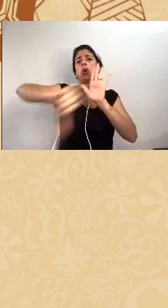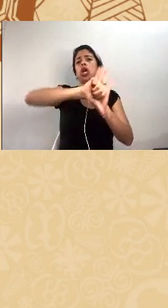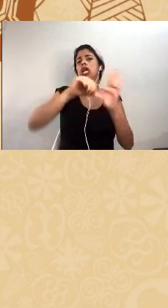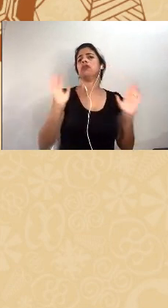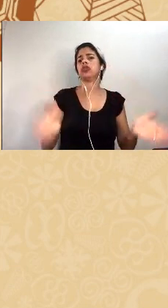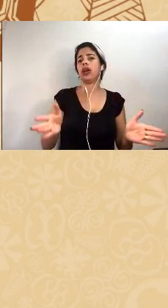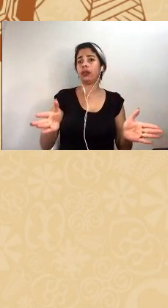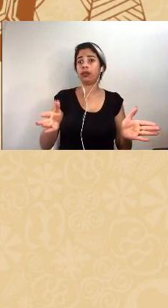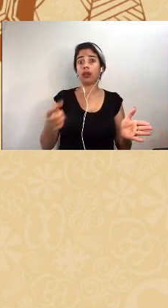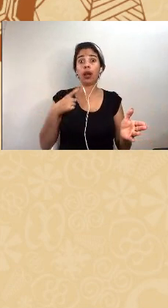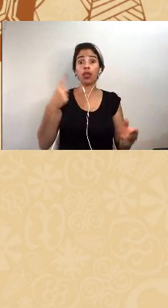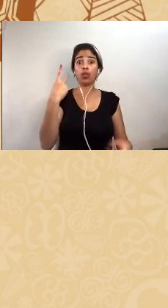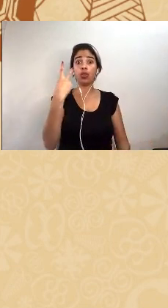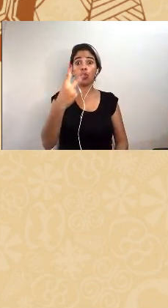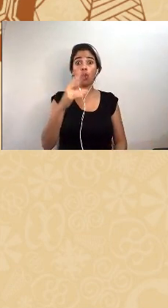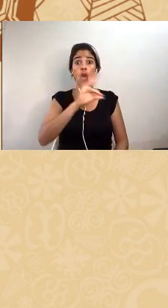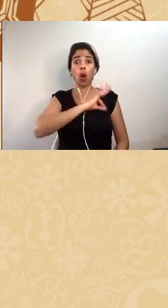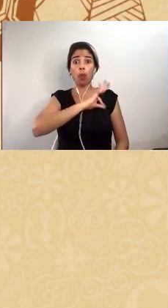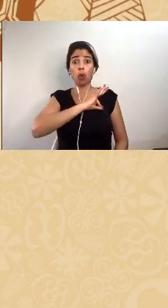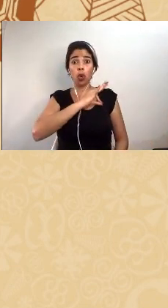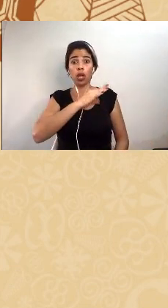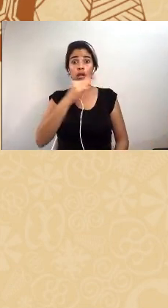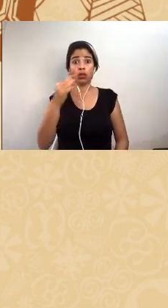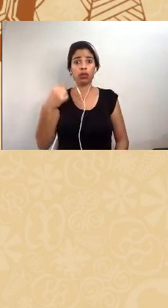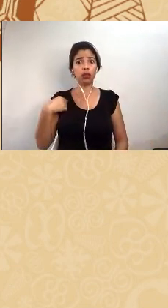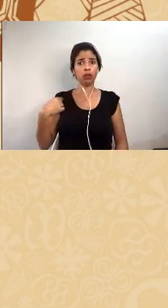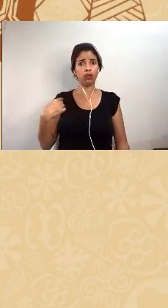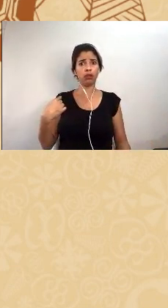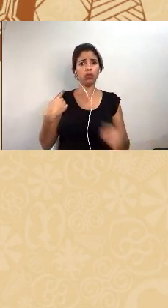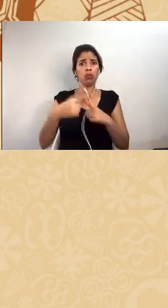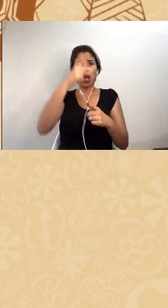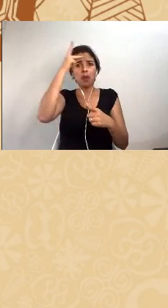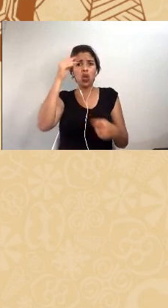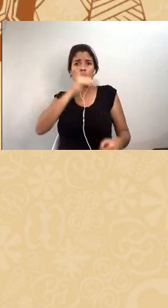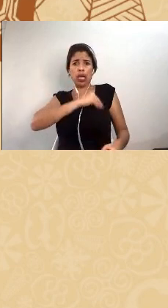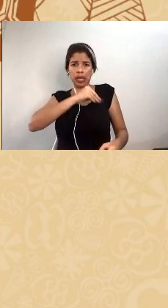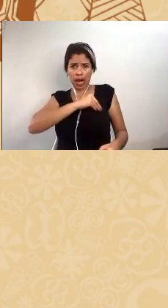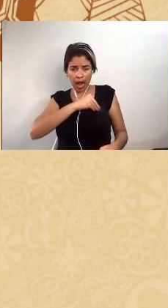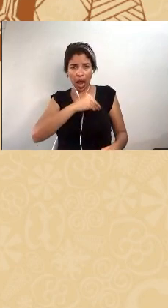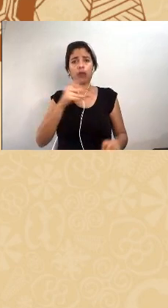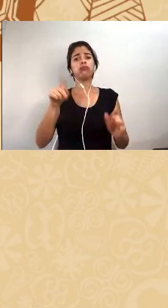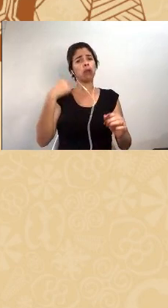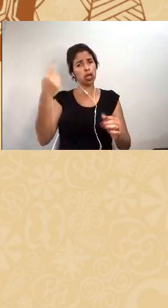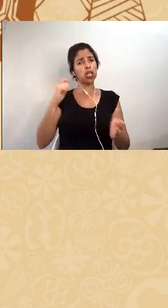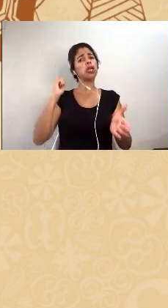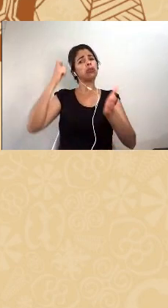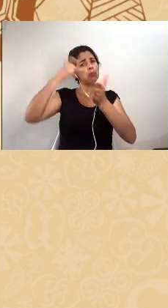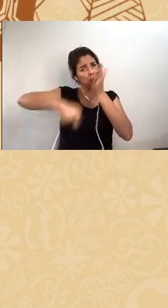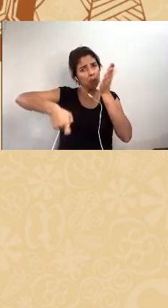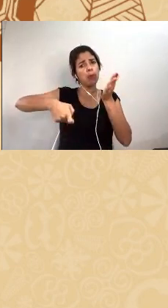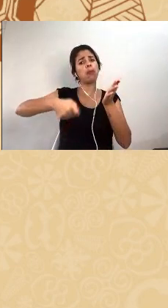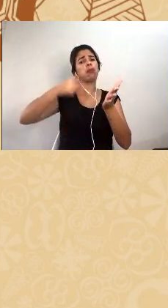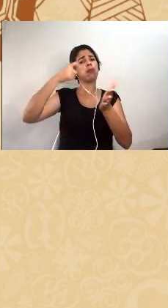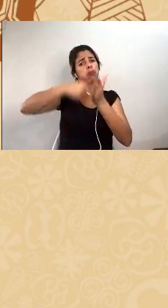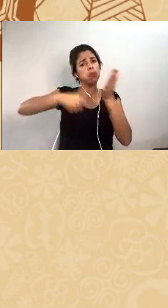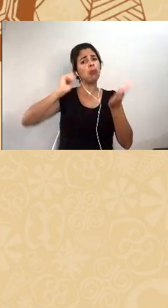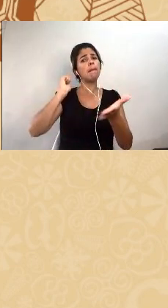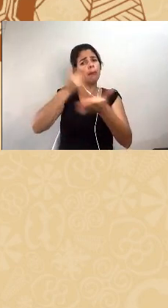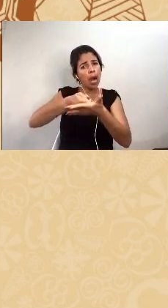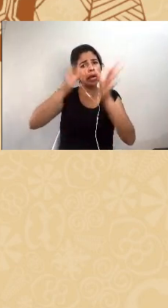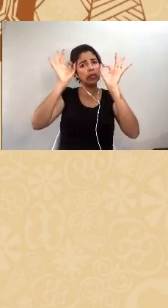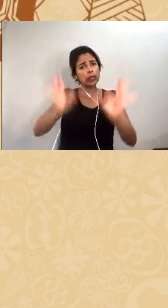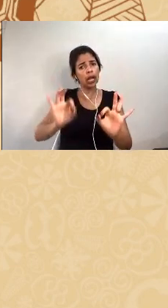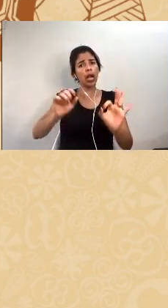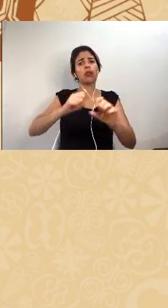para chegar dois policiais. A gente paga o salário dessas pessoas para elas protegerem a gente. A gente paga com o nosso imposto. Eu pago meu imposto